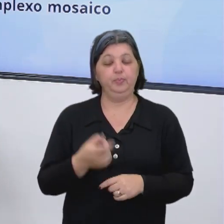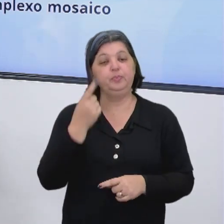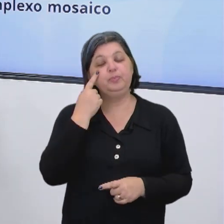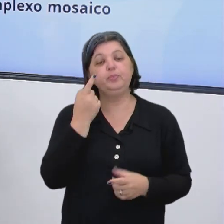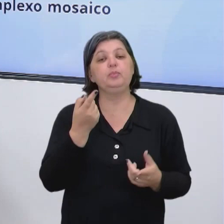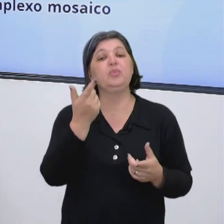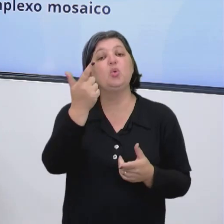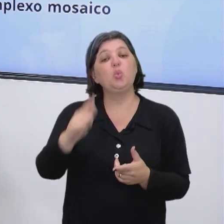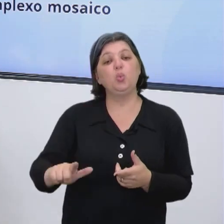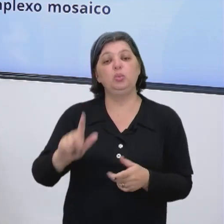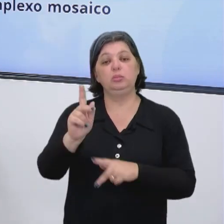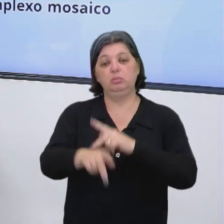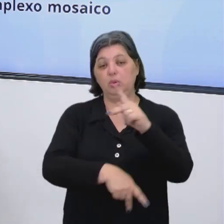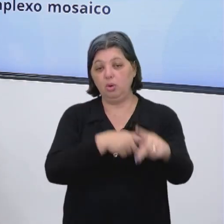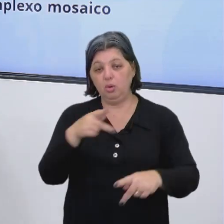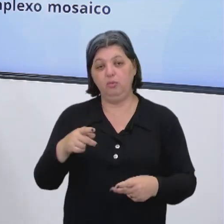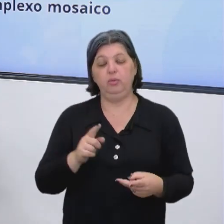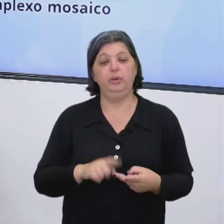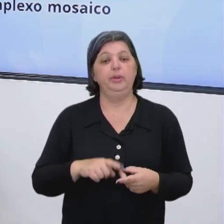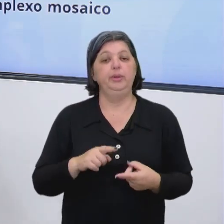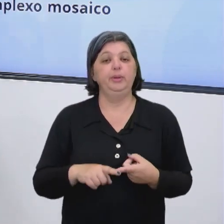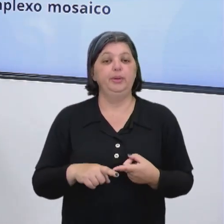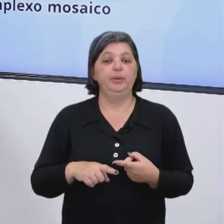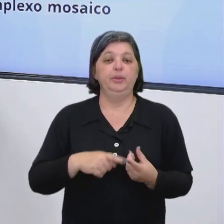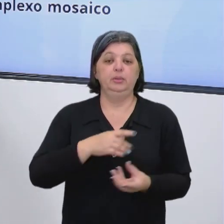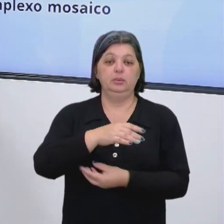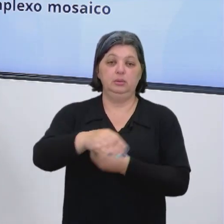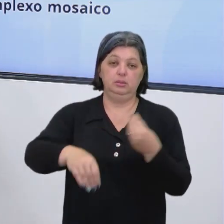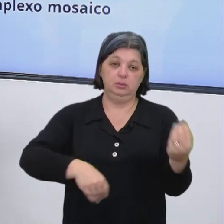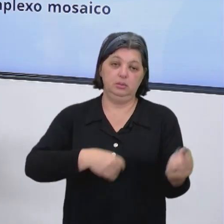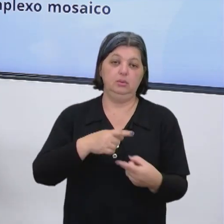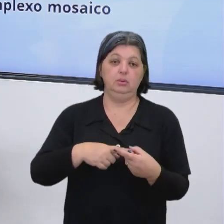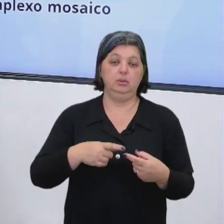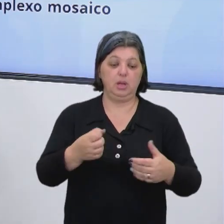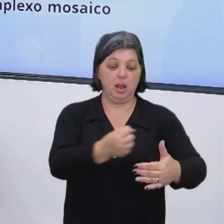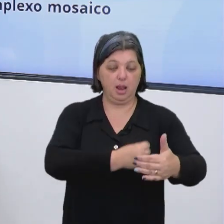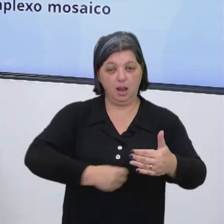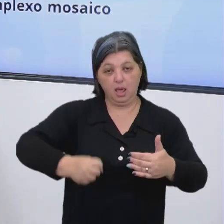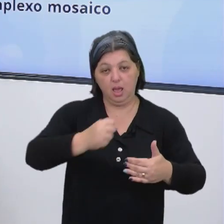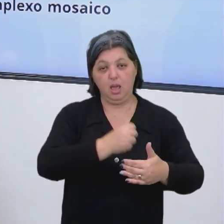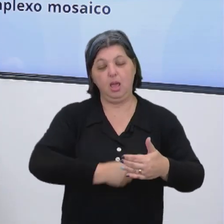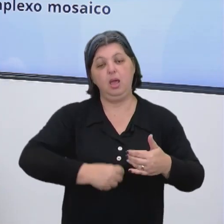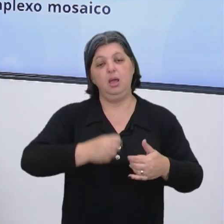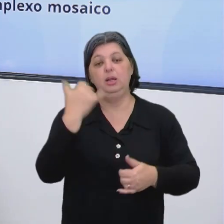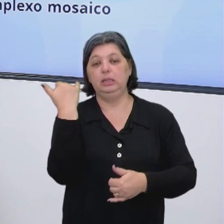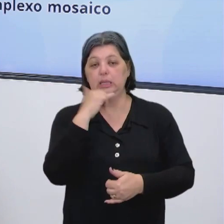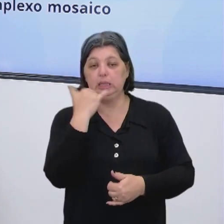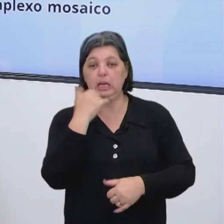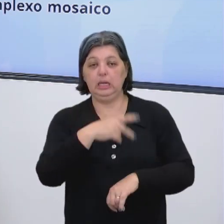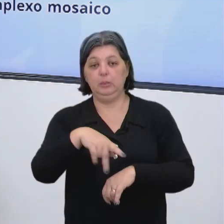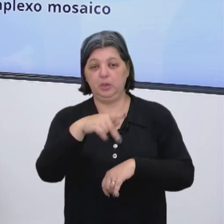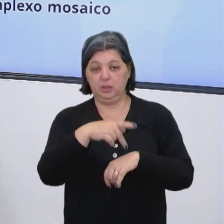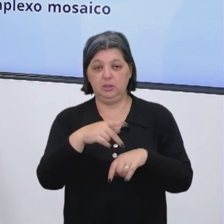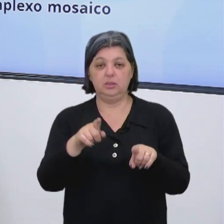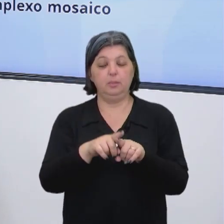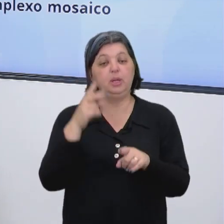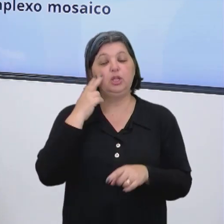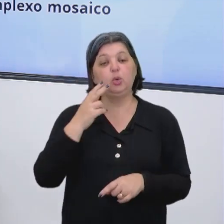elementos de outros povos, como, por exemplo, muito mais marcante, uma culinária mais italiana, a gente vê presença de elementos da